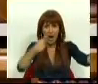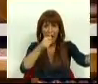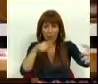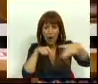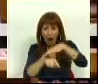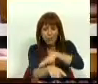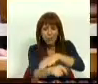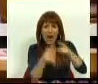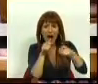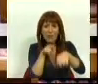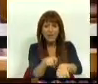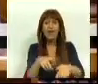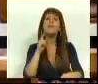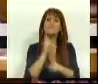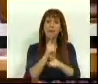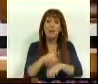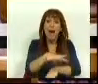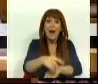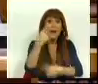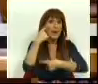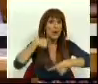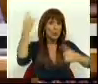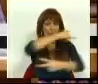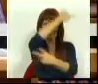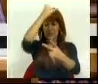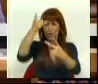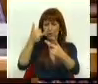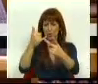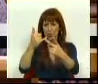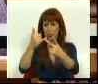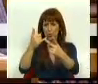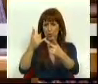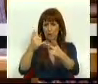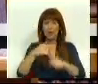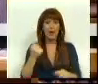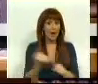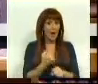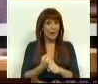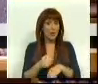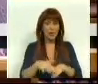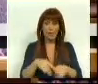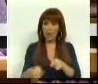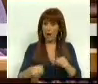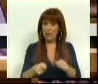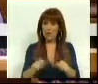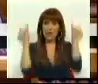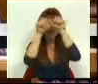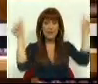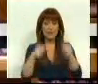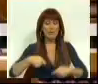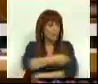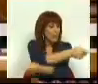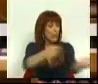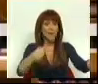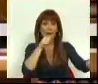saneamento se mantenham na esfera pública. Em segundo lugar, que as entidades que fazem a gestão dos sistemas de